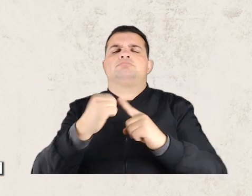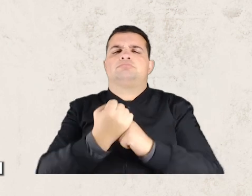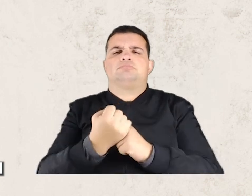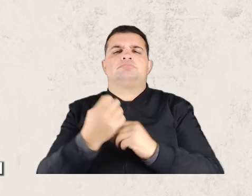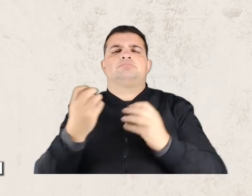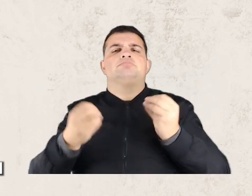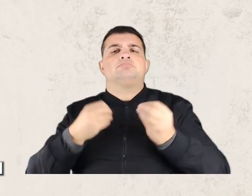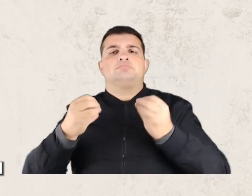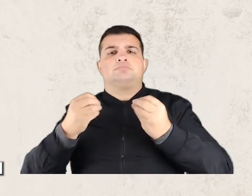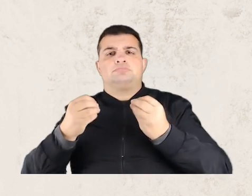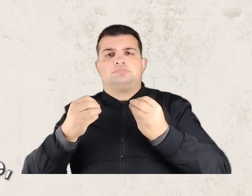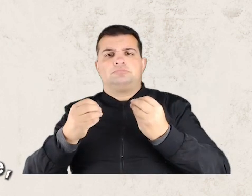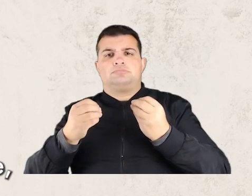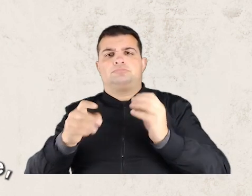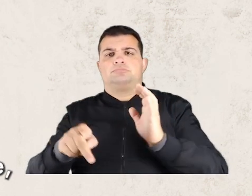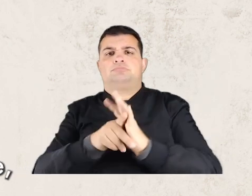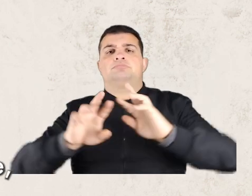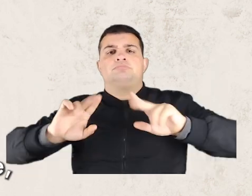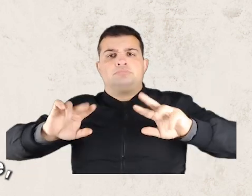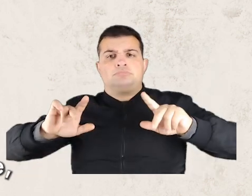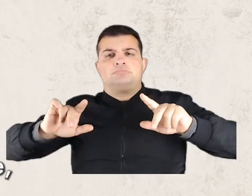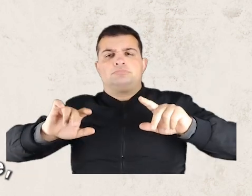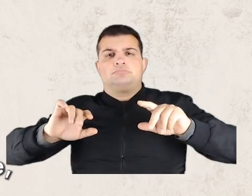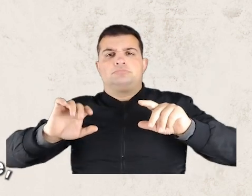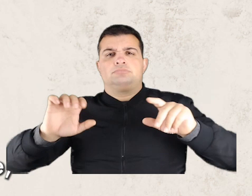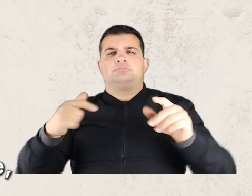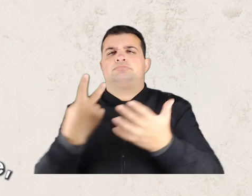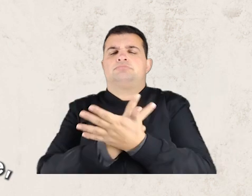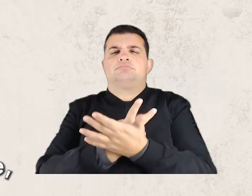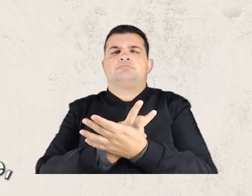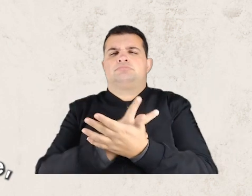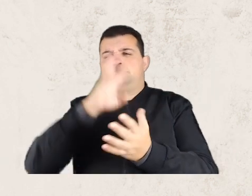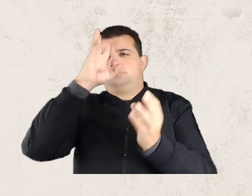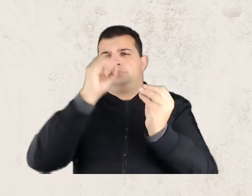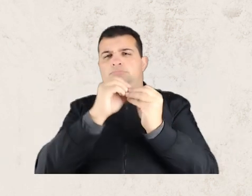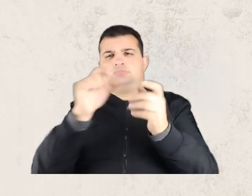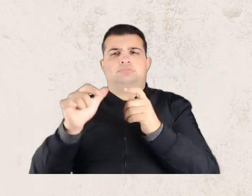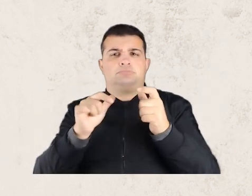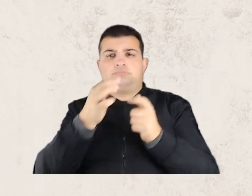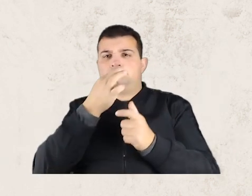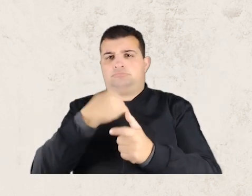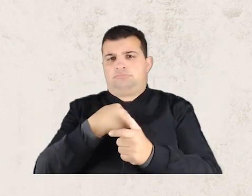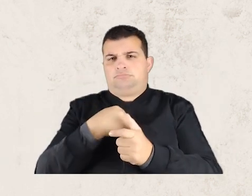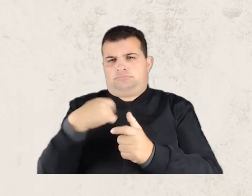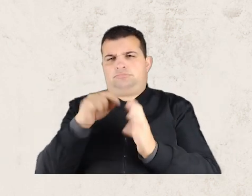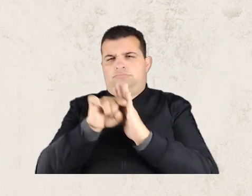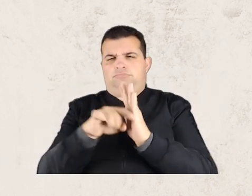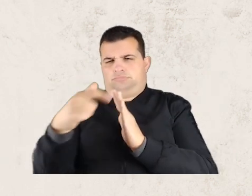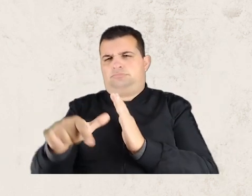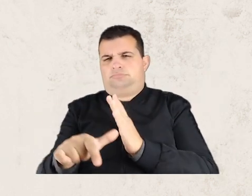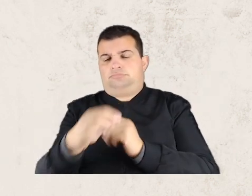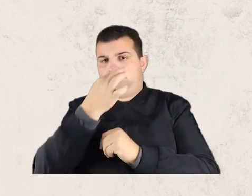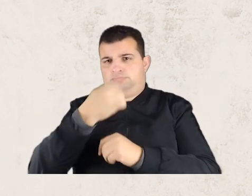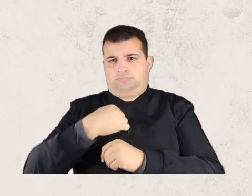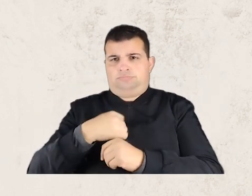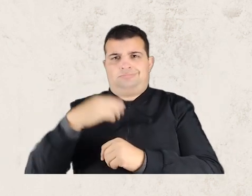se compreender enquanto social. E essa diferença que a psicologia faz, que por vezes me incomoda tanto, né, entre clínica e social, né?